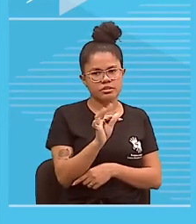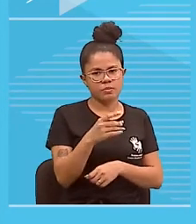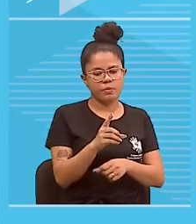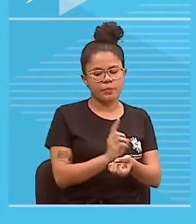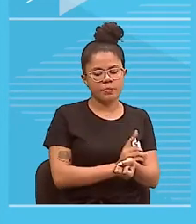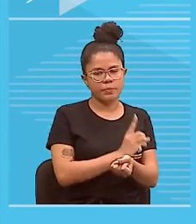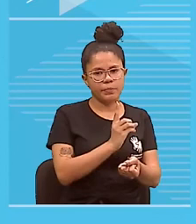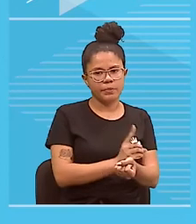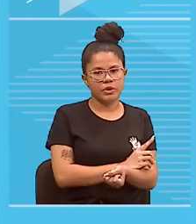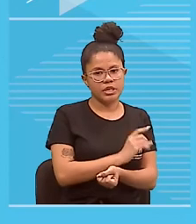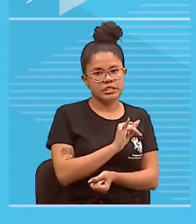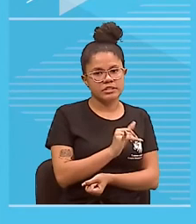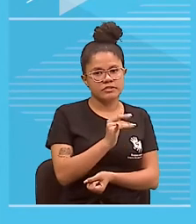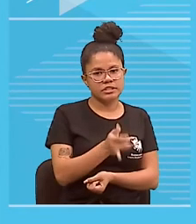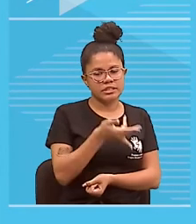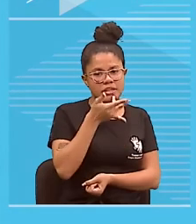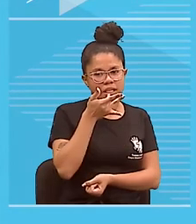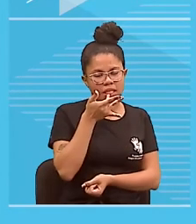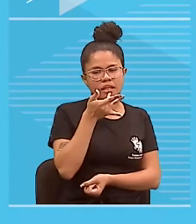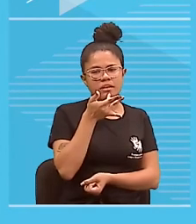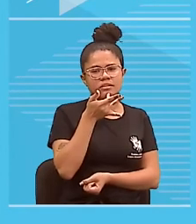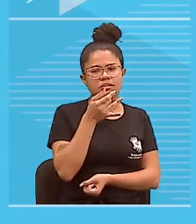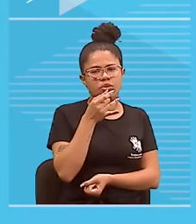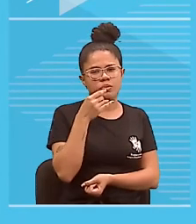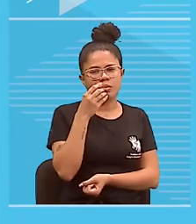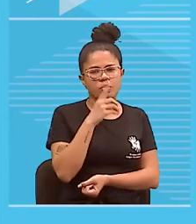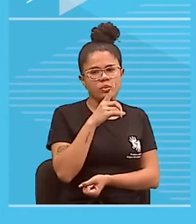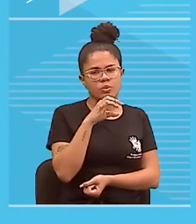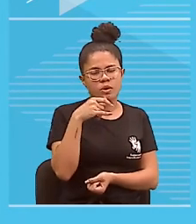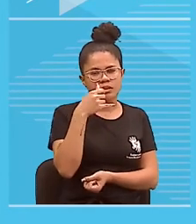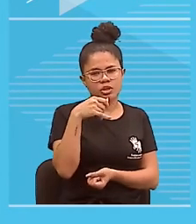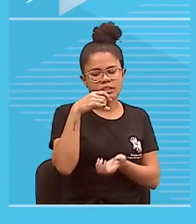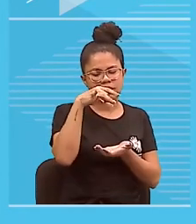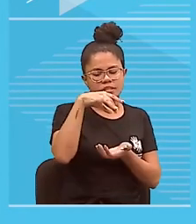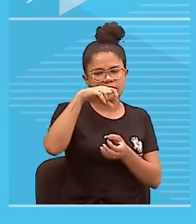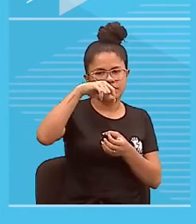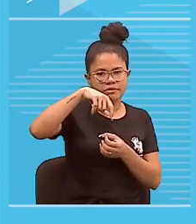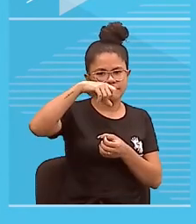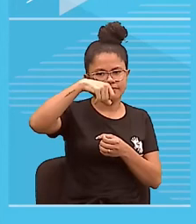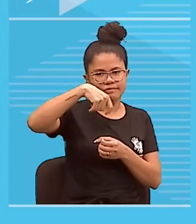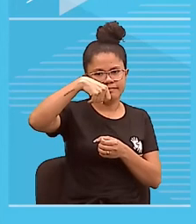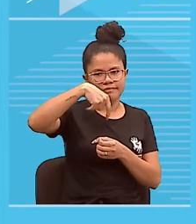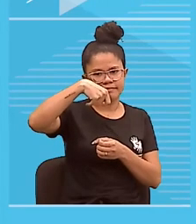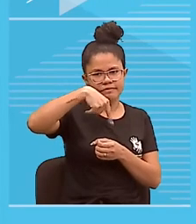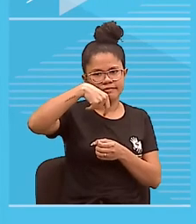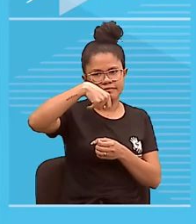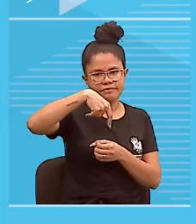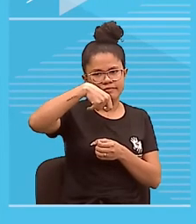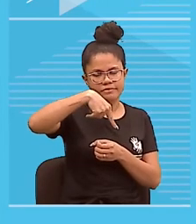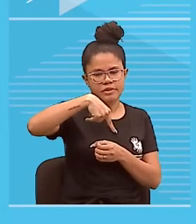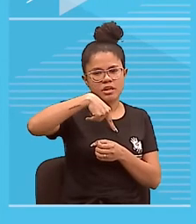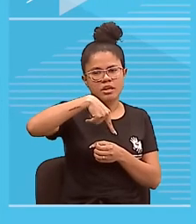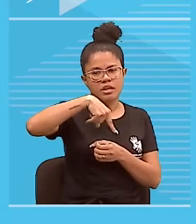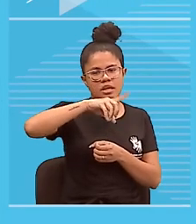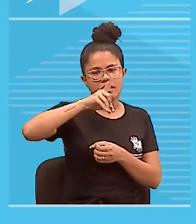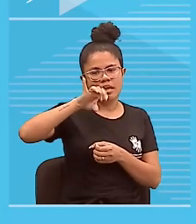na ponta da sua língua meu filho do jeito que adoça amarga o negócio estranho mas eles